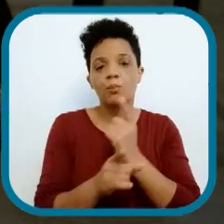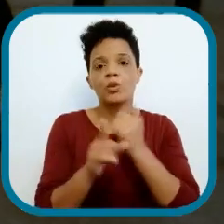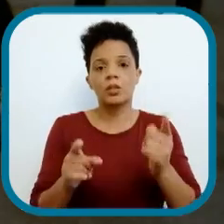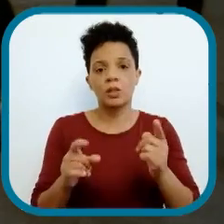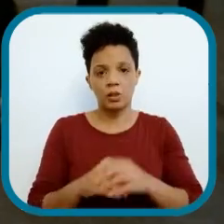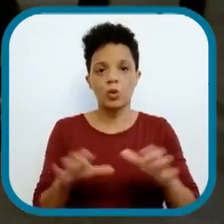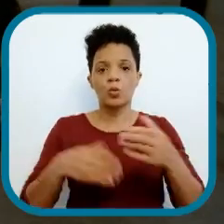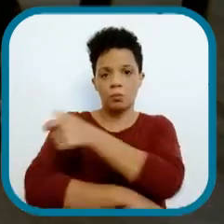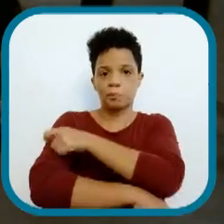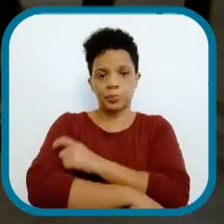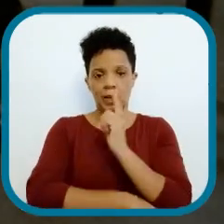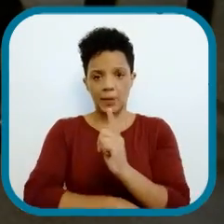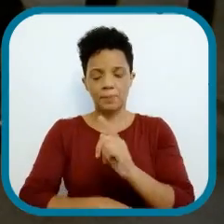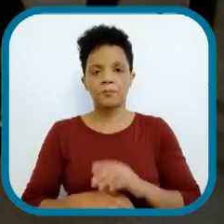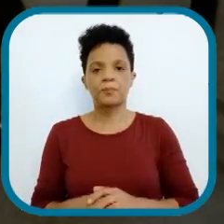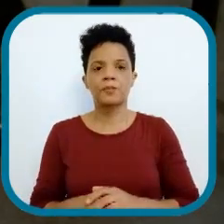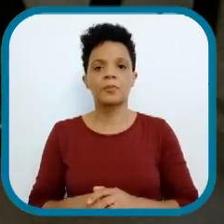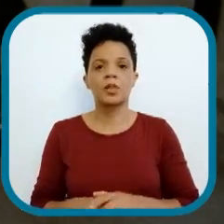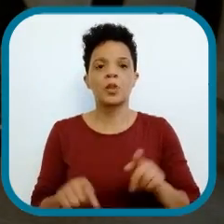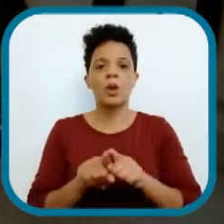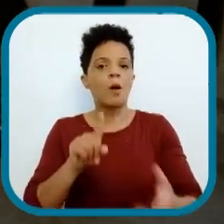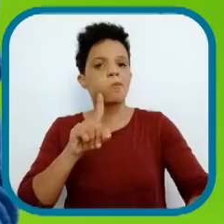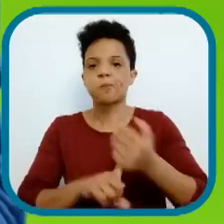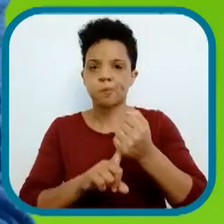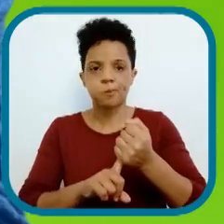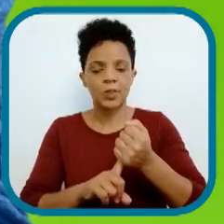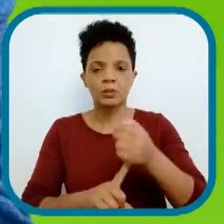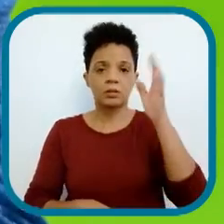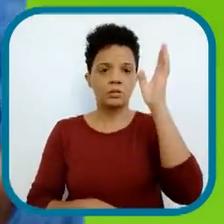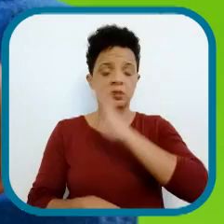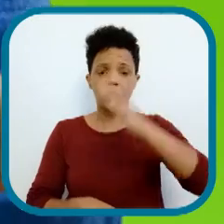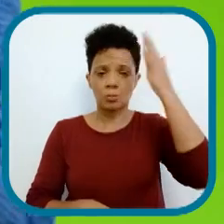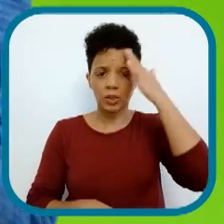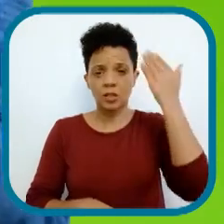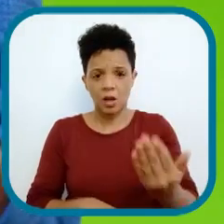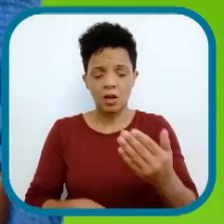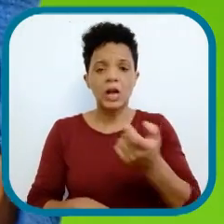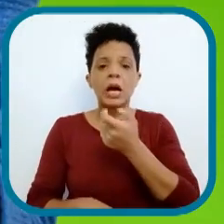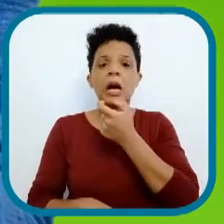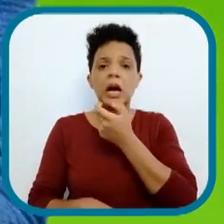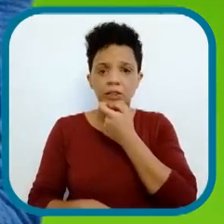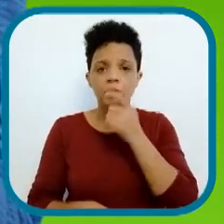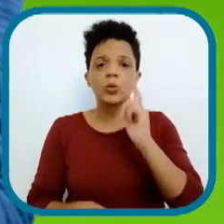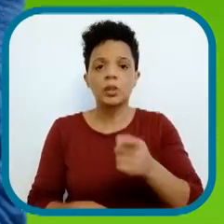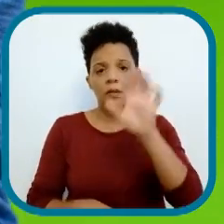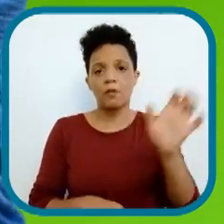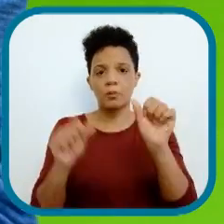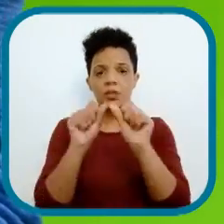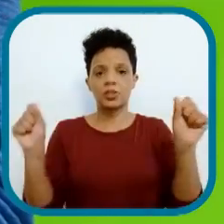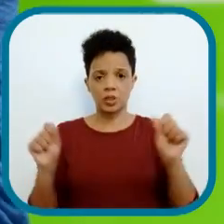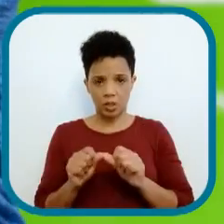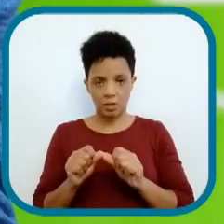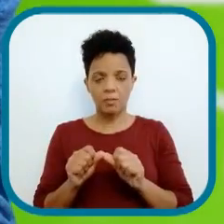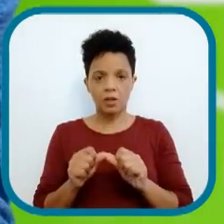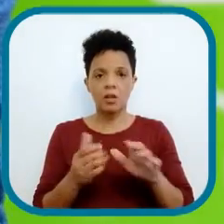às mulheres, neste caso, porque são um grupo subrepresentado, que não chegariam lá, mesmo sendo muito competentes, se não houvesse